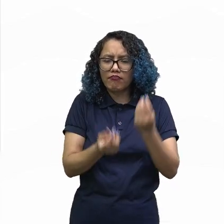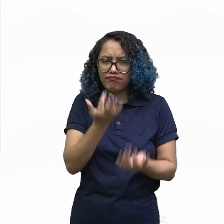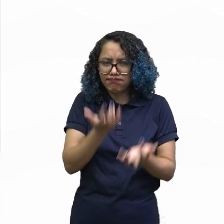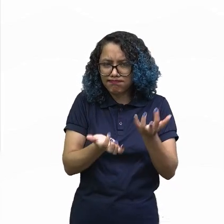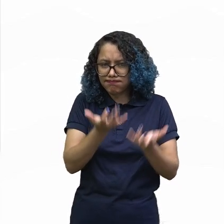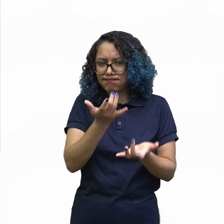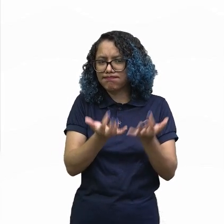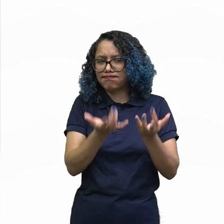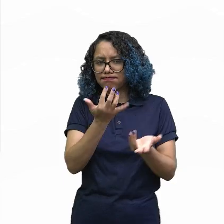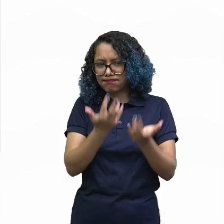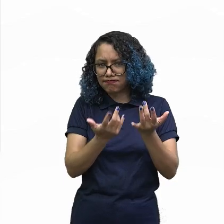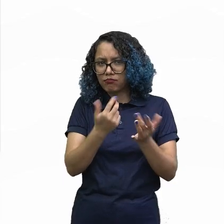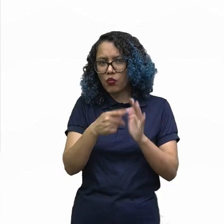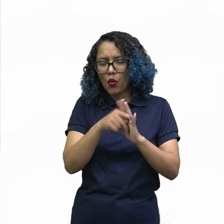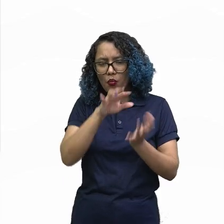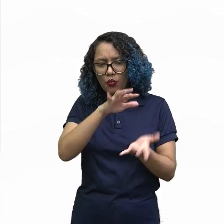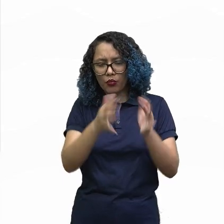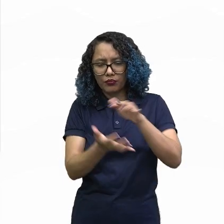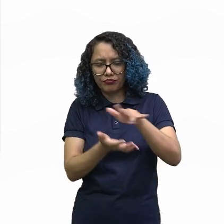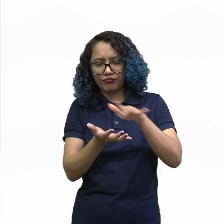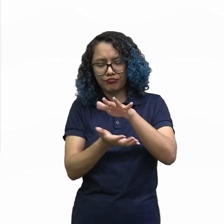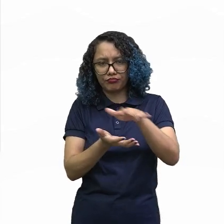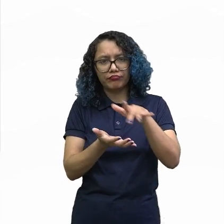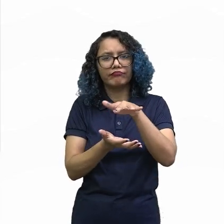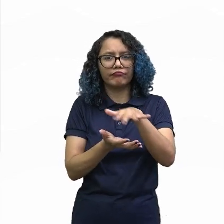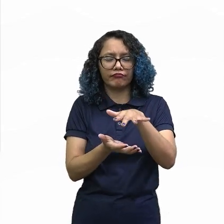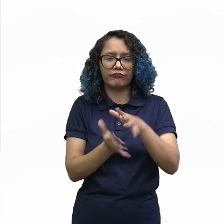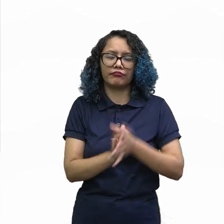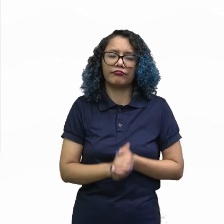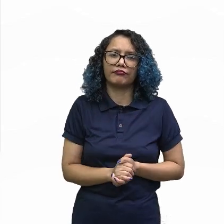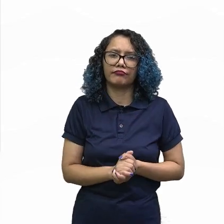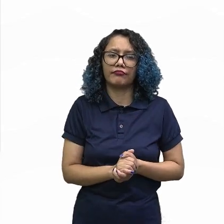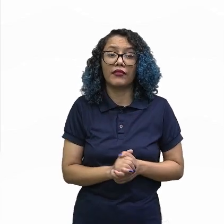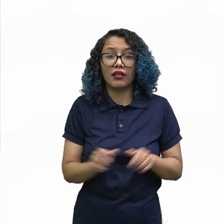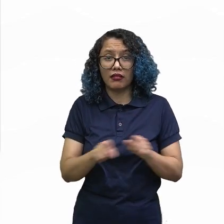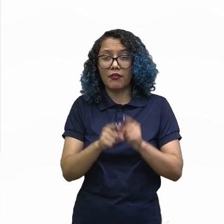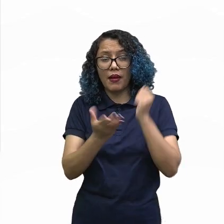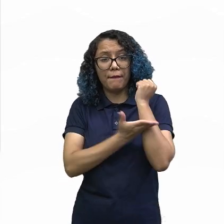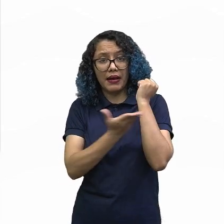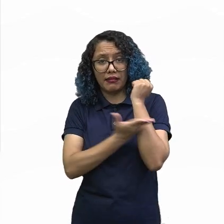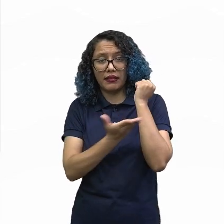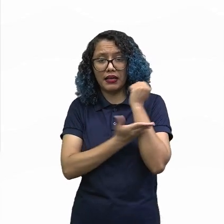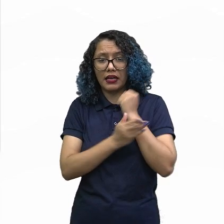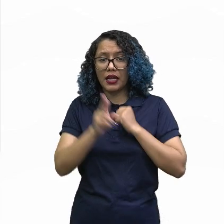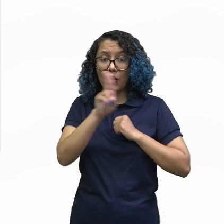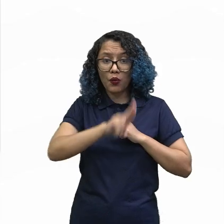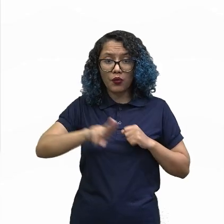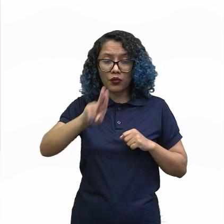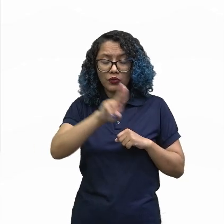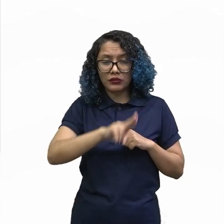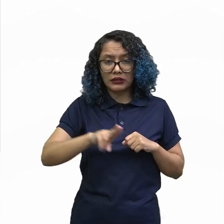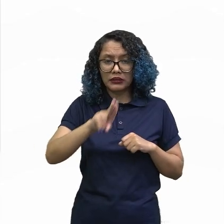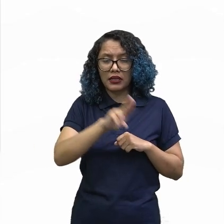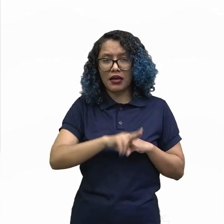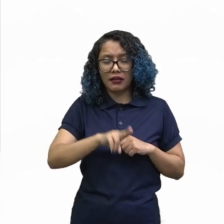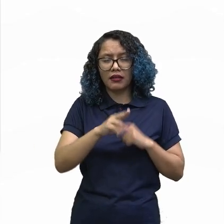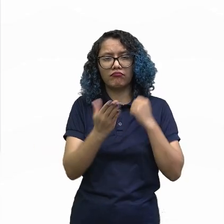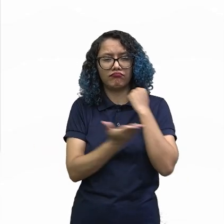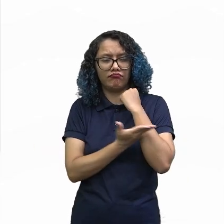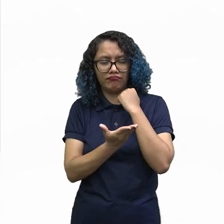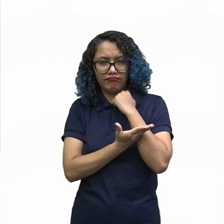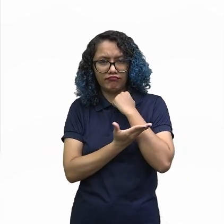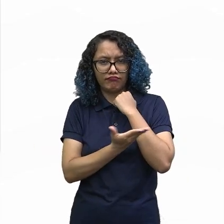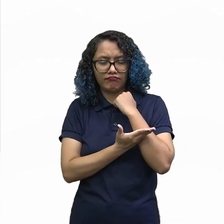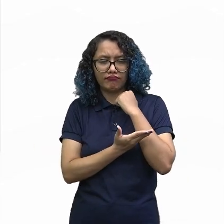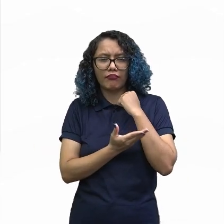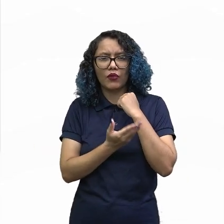certo? A lenha utilizada também nos restos aí, utilizado das madeireiras, né? Essa lenha